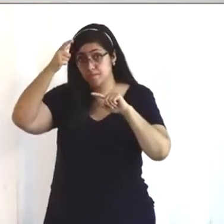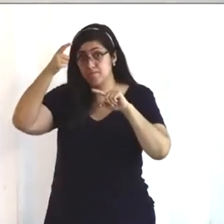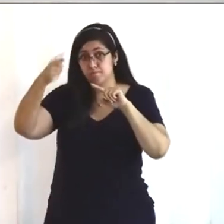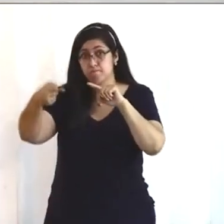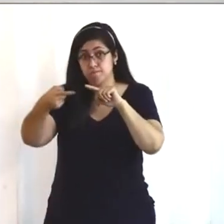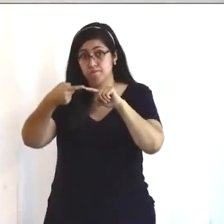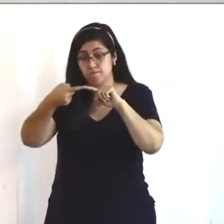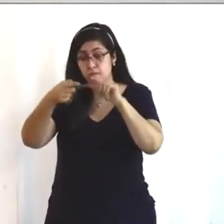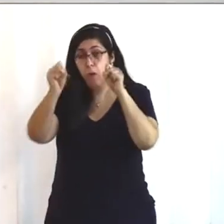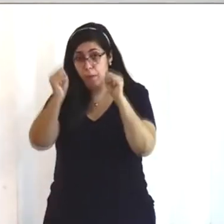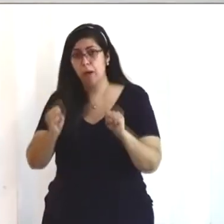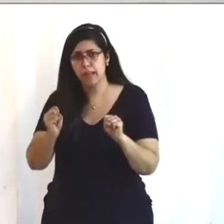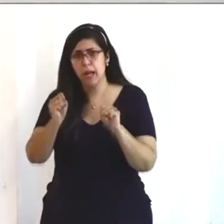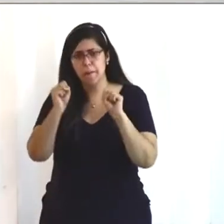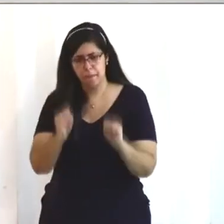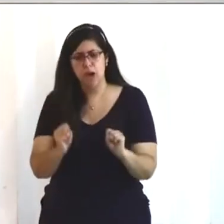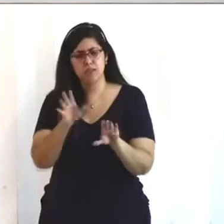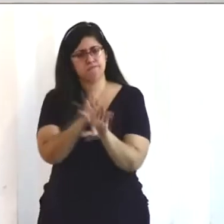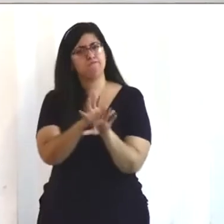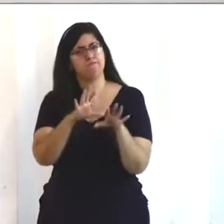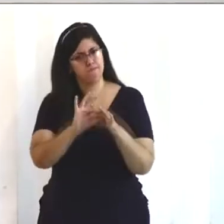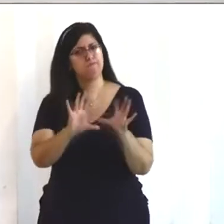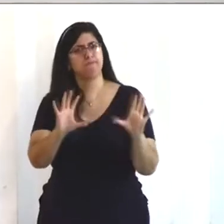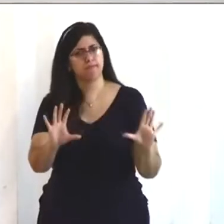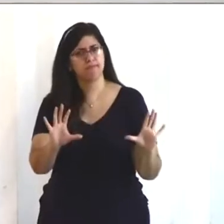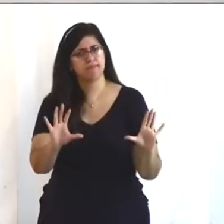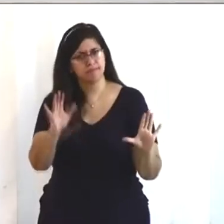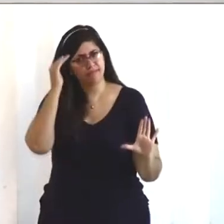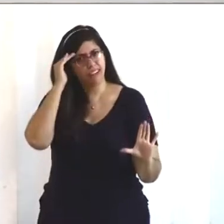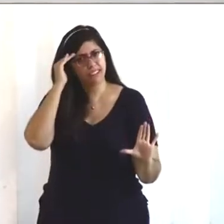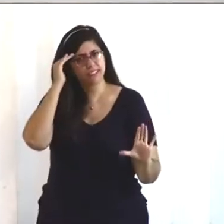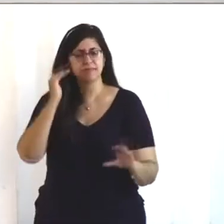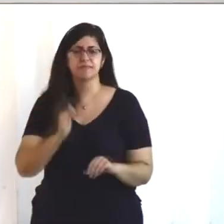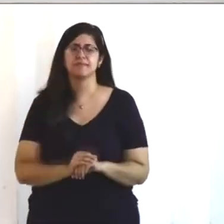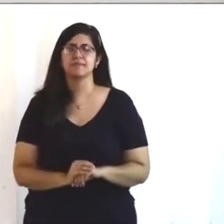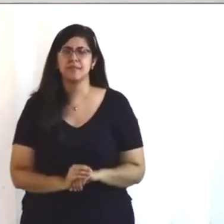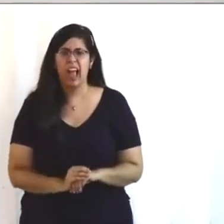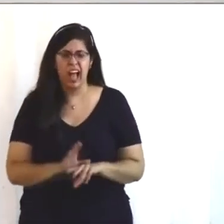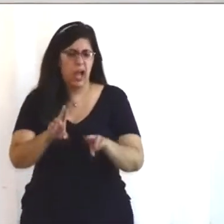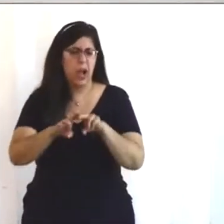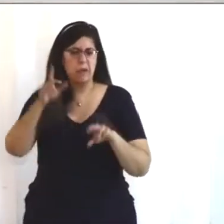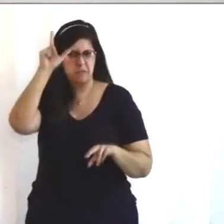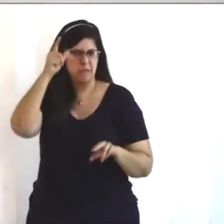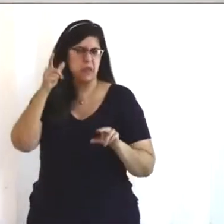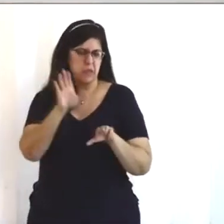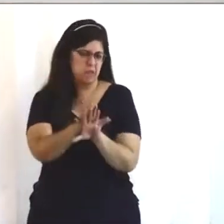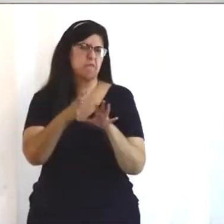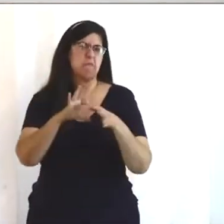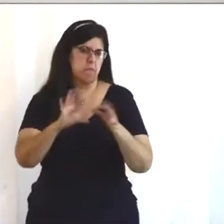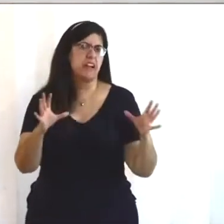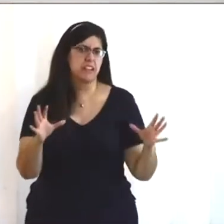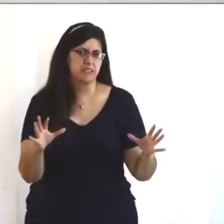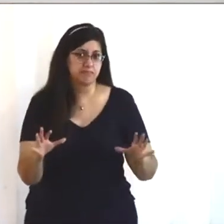essa autoridade a Jesus. Ele expele os demônios pelo poder que Satanás deu a ele, eles diziam.